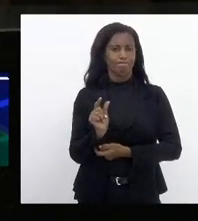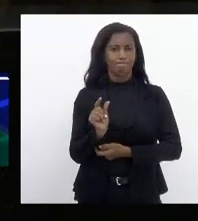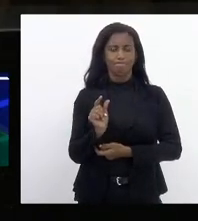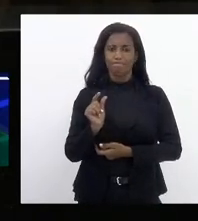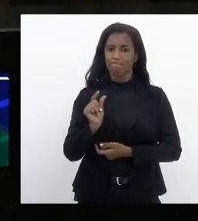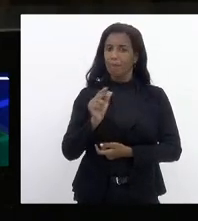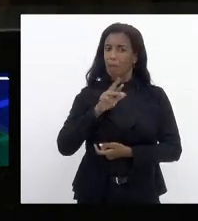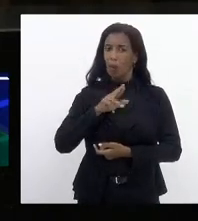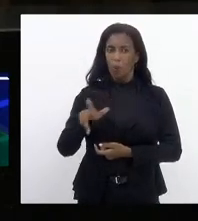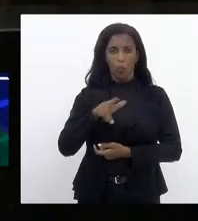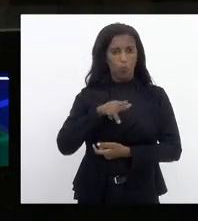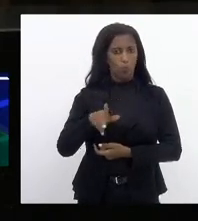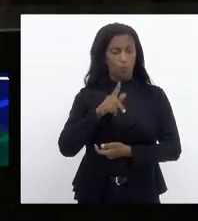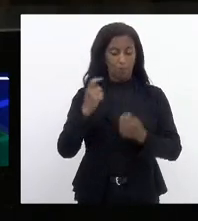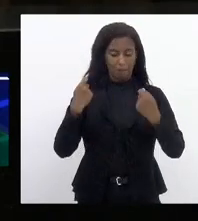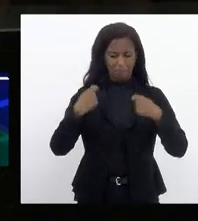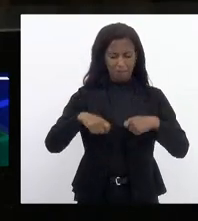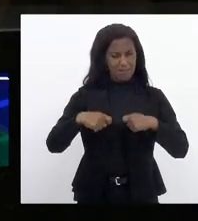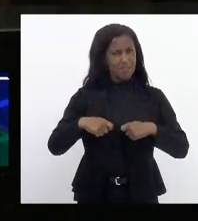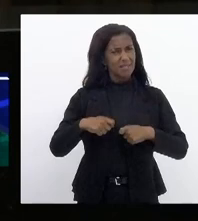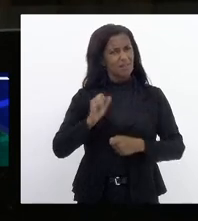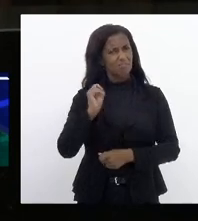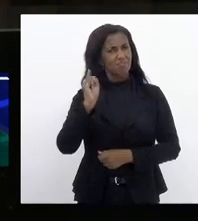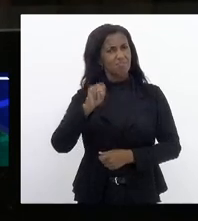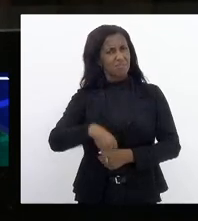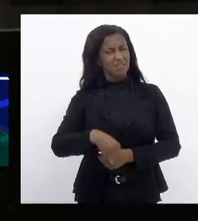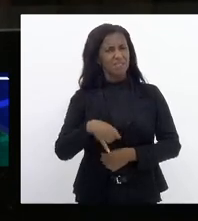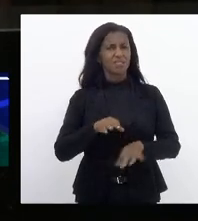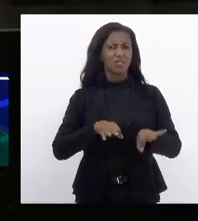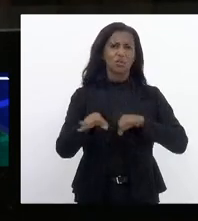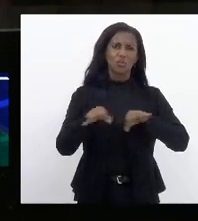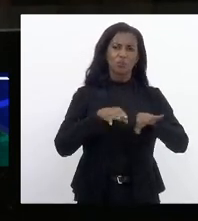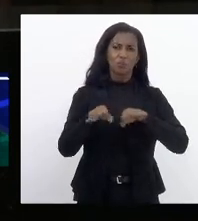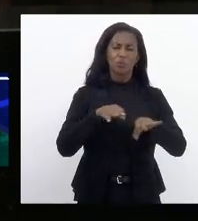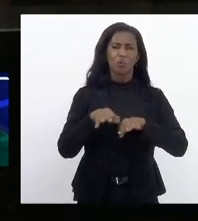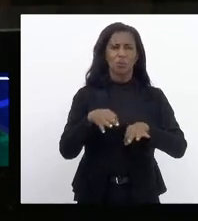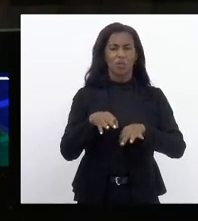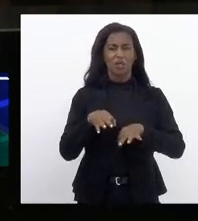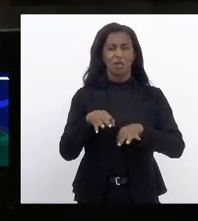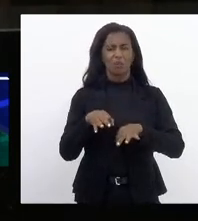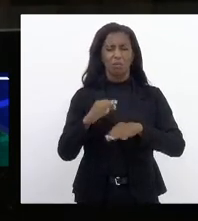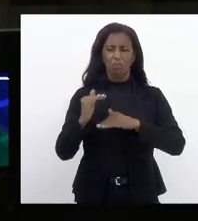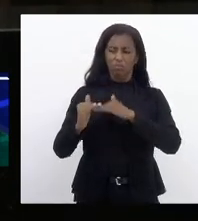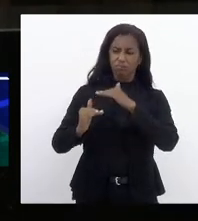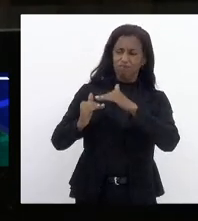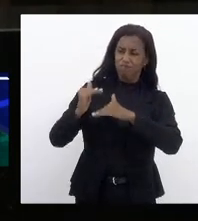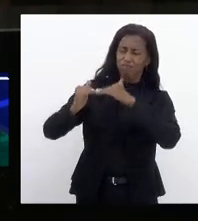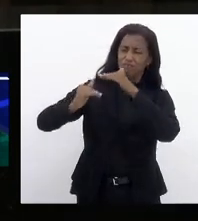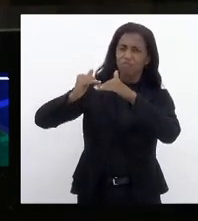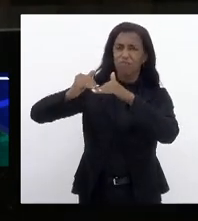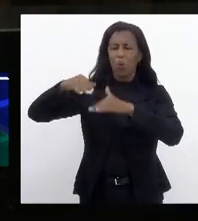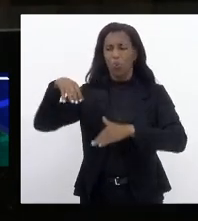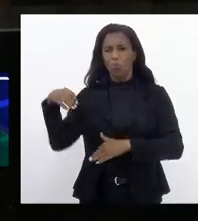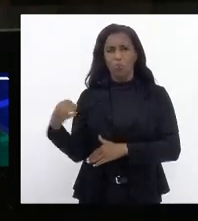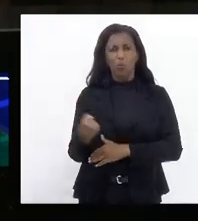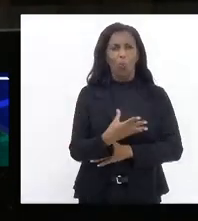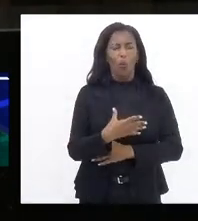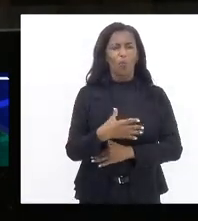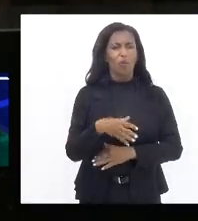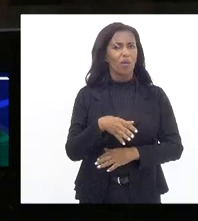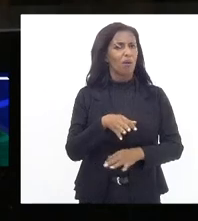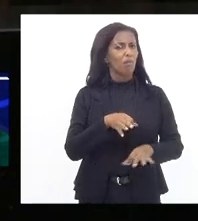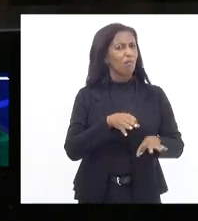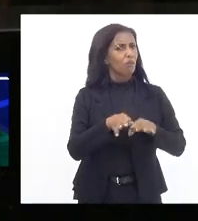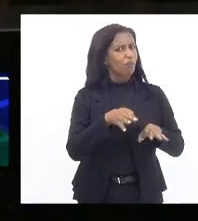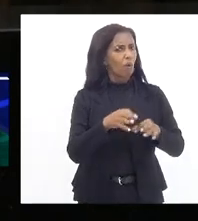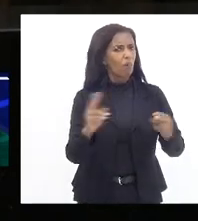menor. Nós precisamos, sim, de projetos que construam uma nova forma da